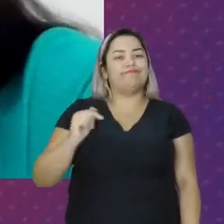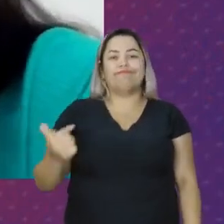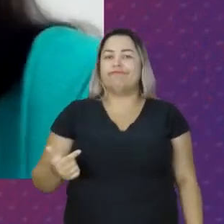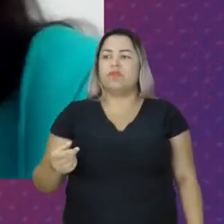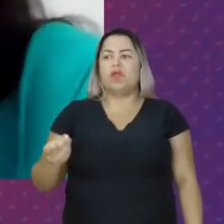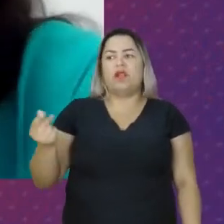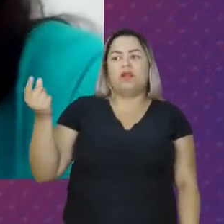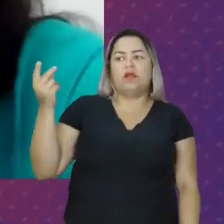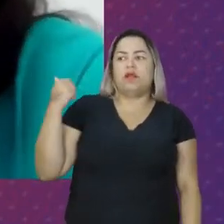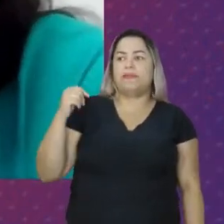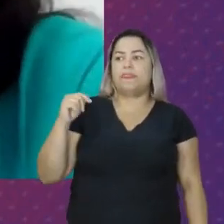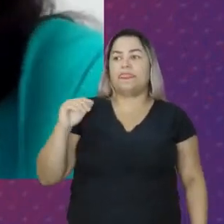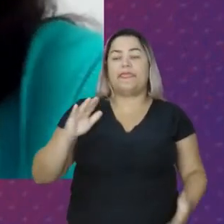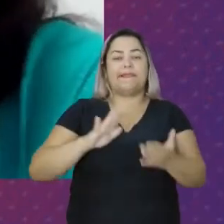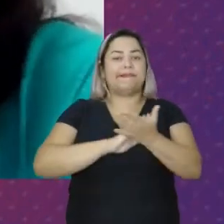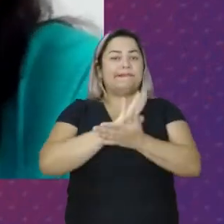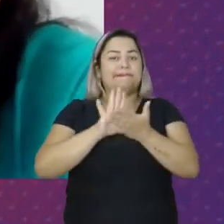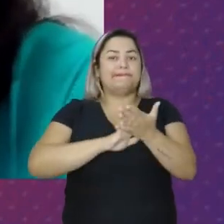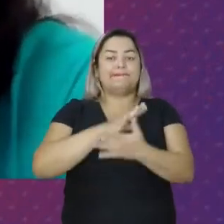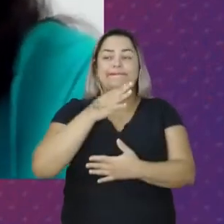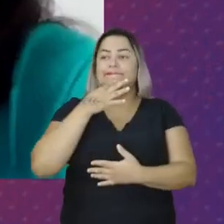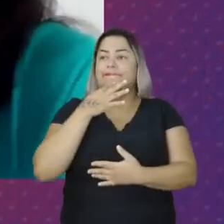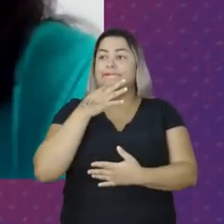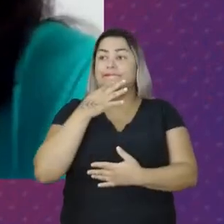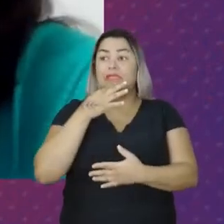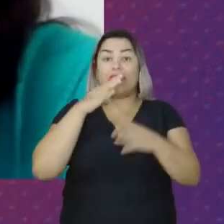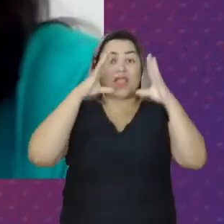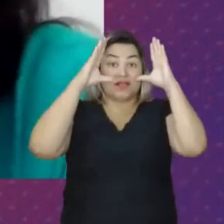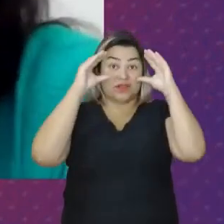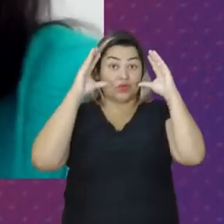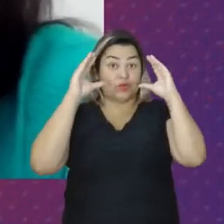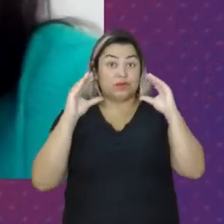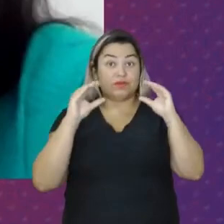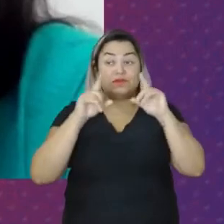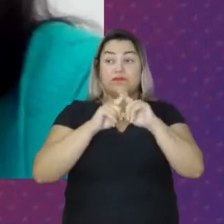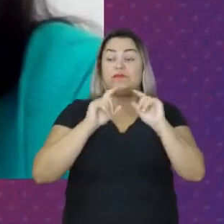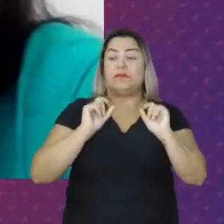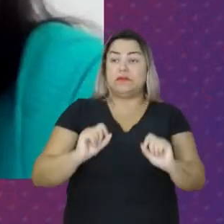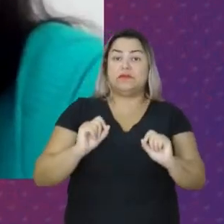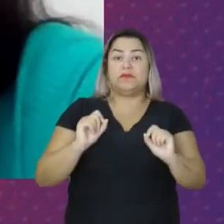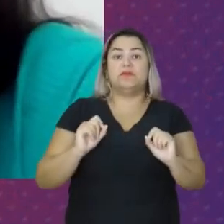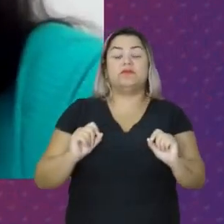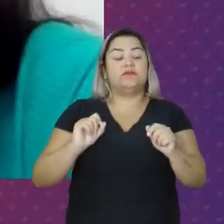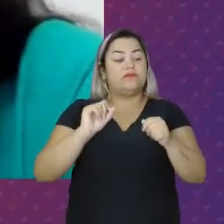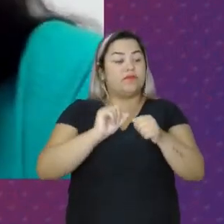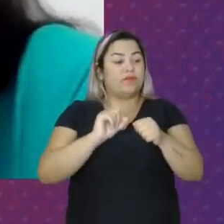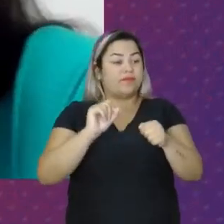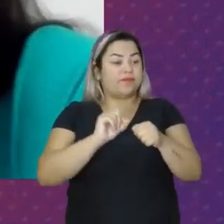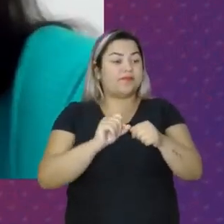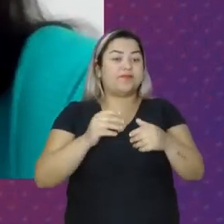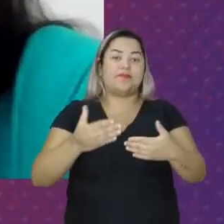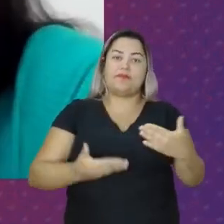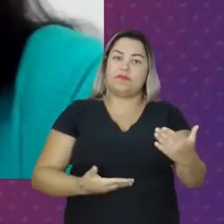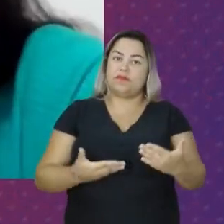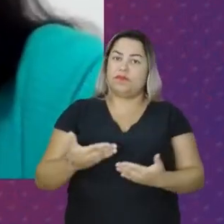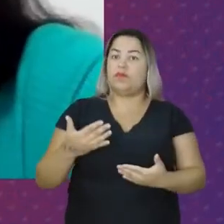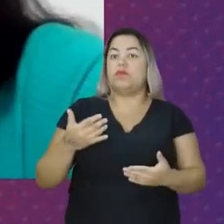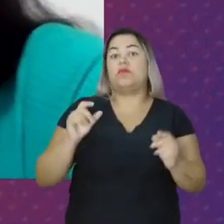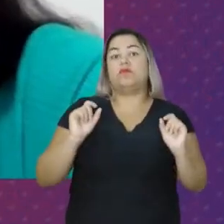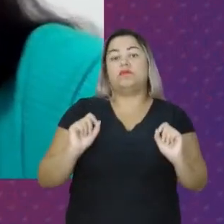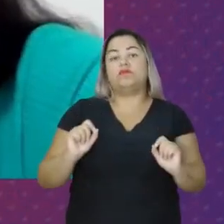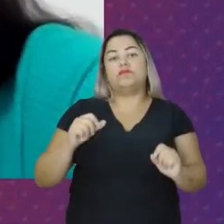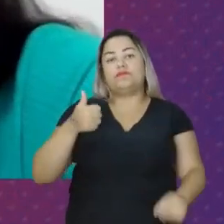naquela época nenhum conhecimento nem expertise para poder montar um serviço como o Ligue